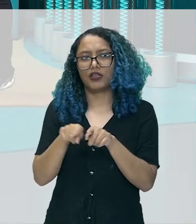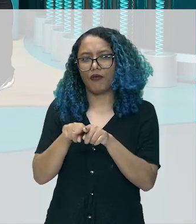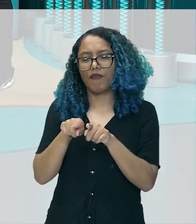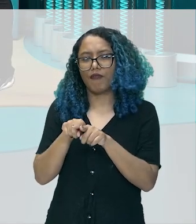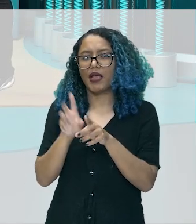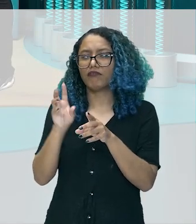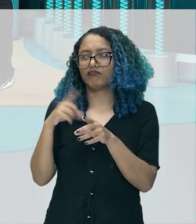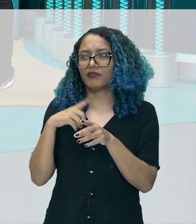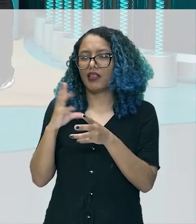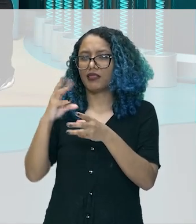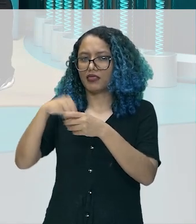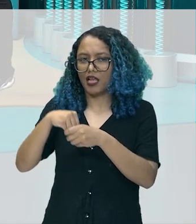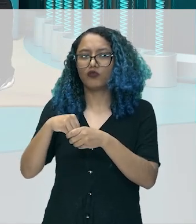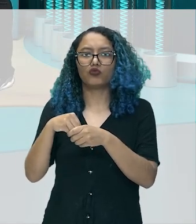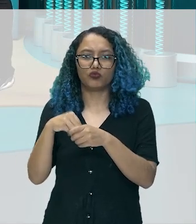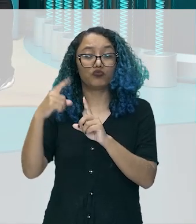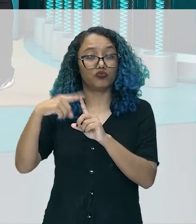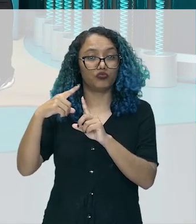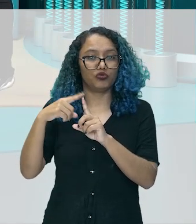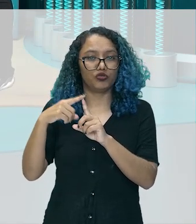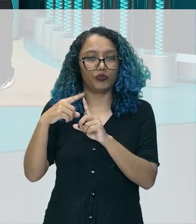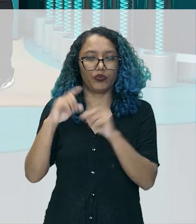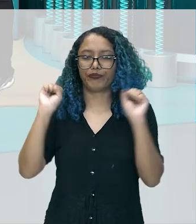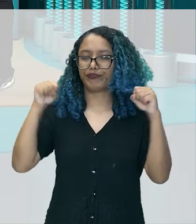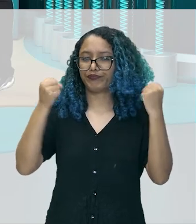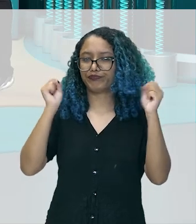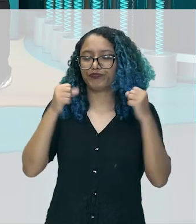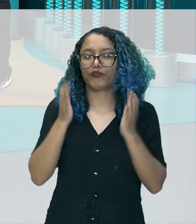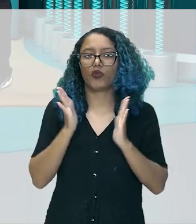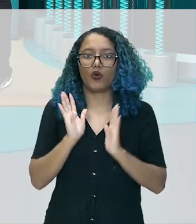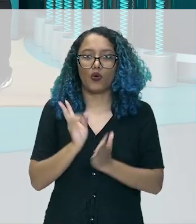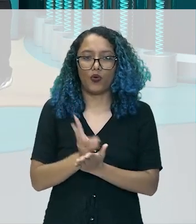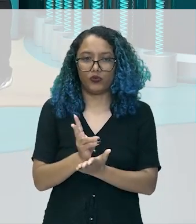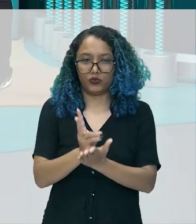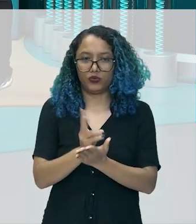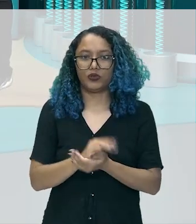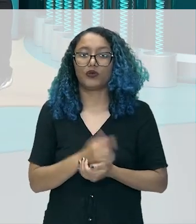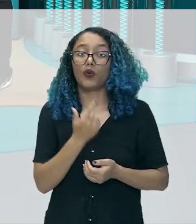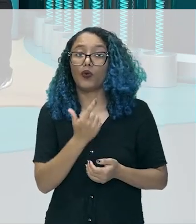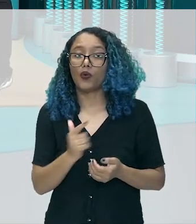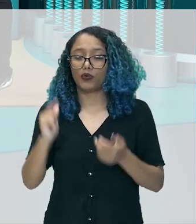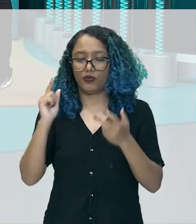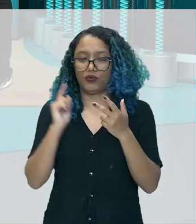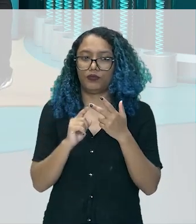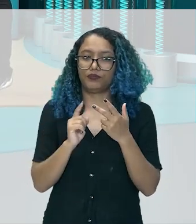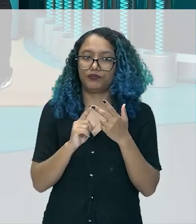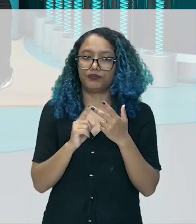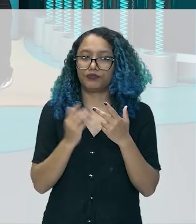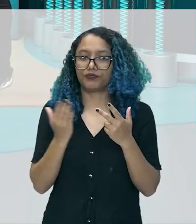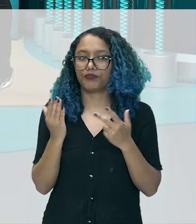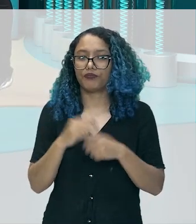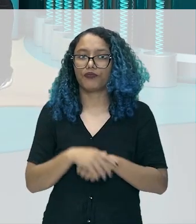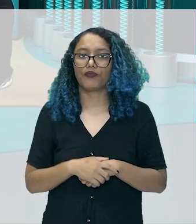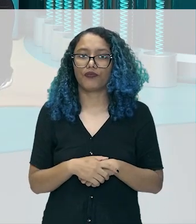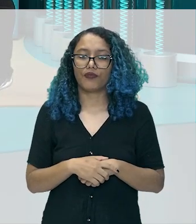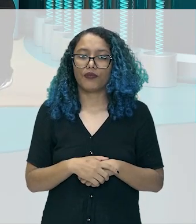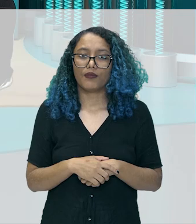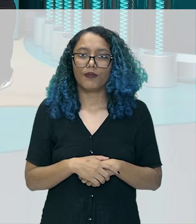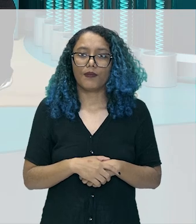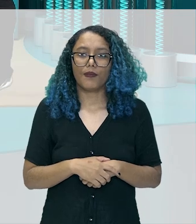tá bom? É bem bacana. Prosseguindo, outra ginástica competitiva é a